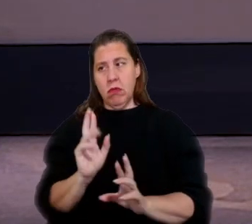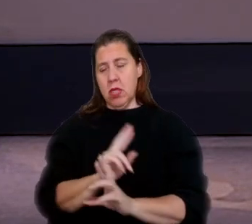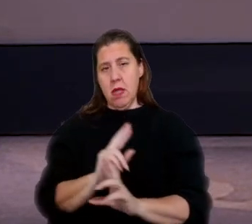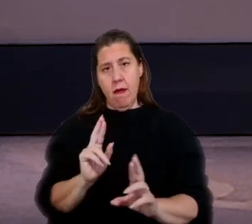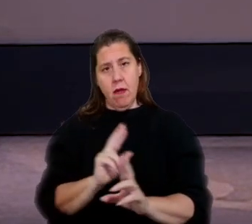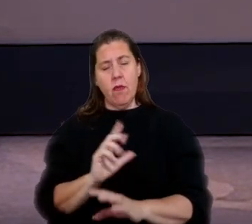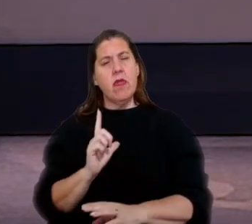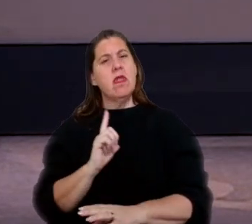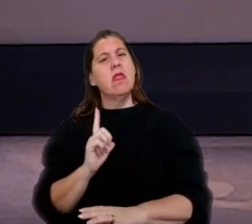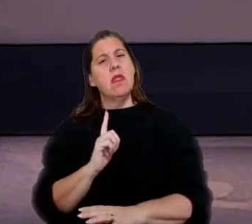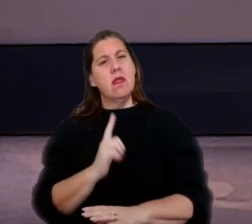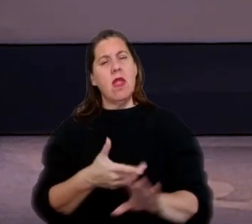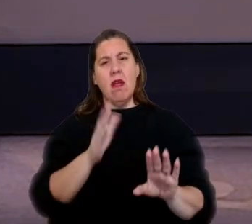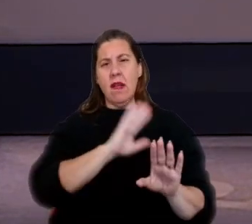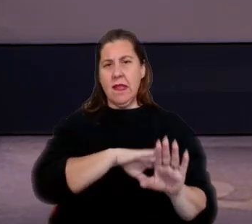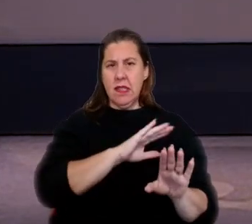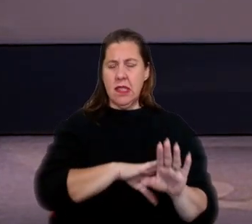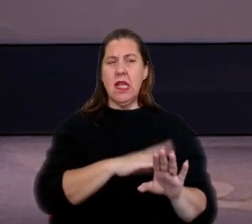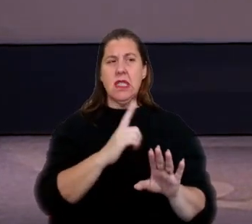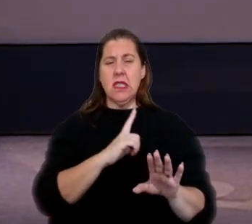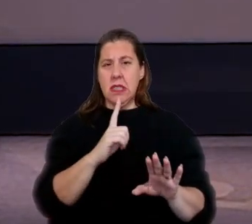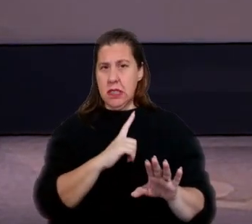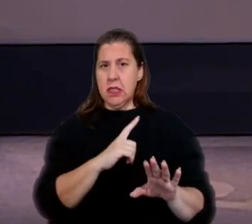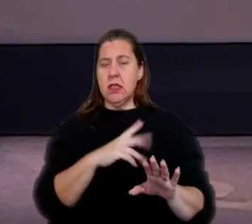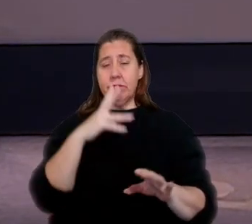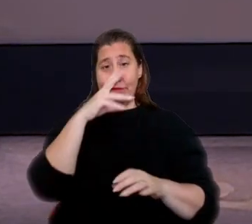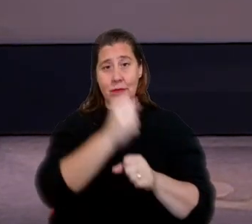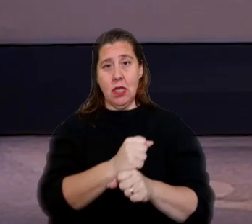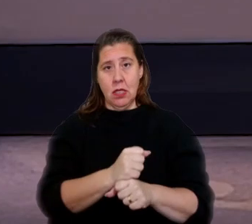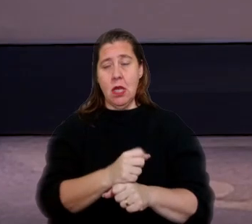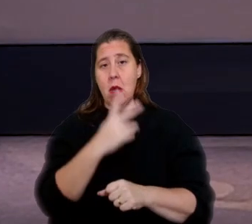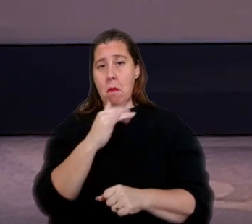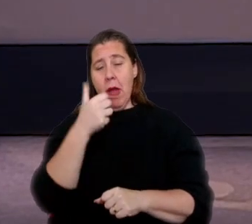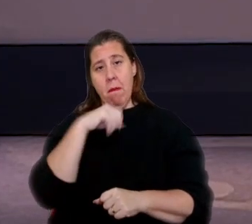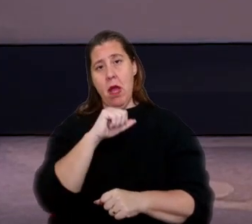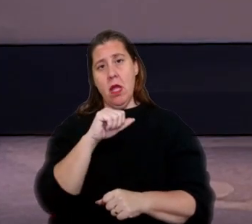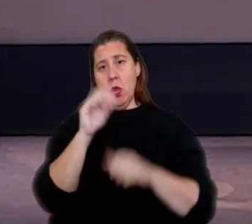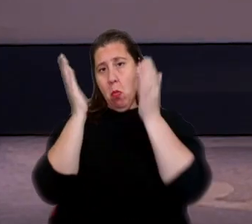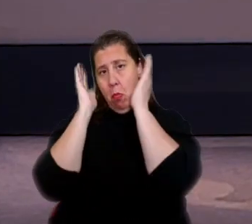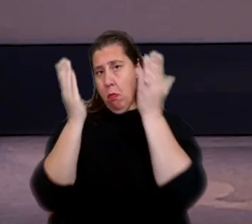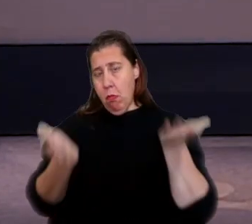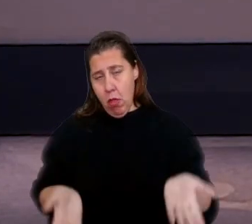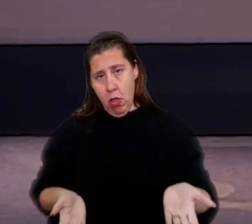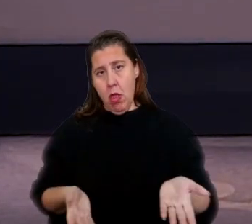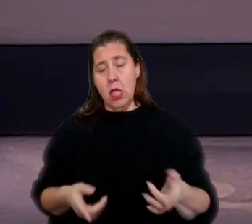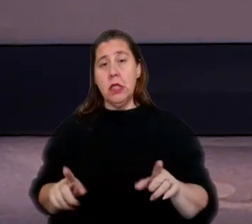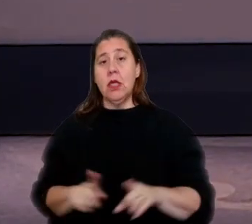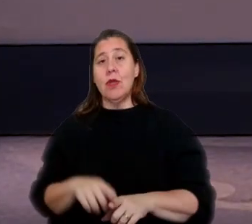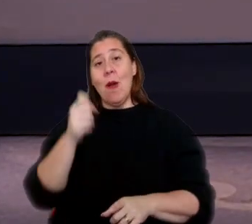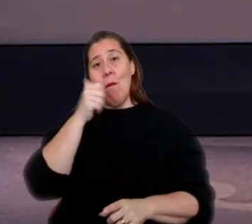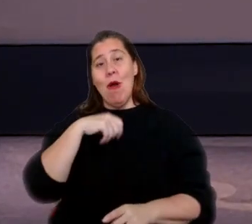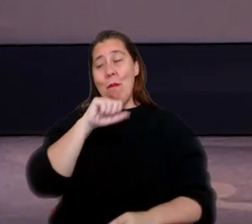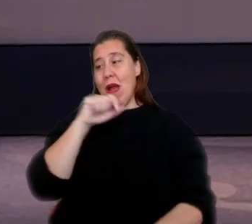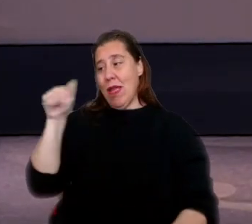exista esse tipo de relação, há uma tensão por trás. E, logicamente, os pais não são idiotas. Tanto é assim que a